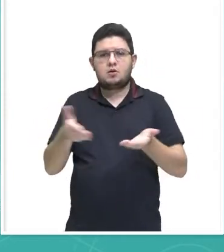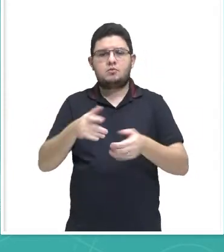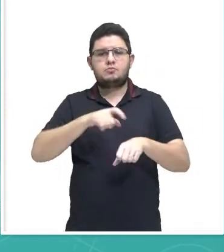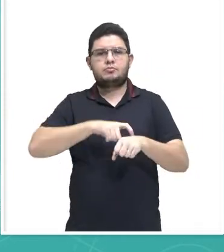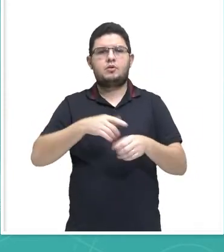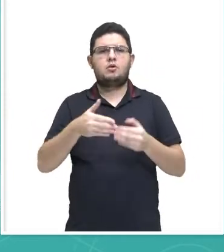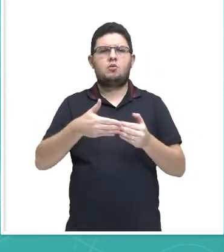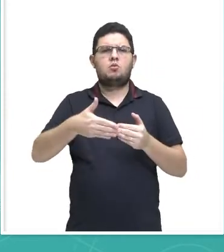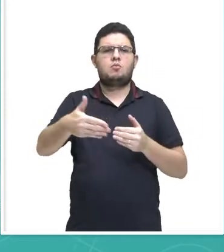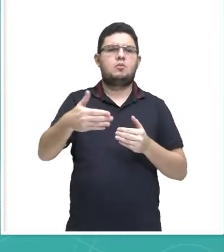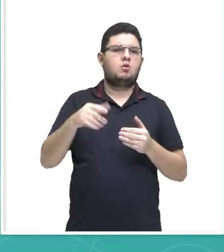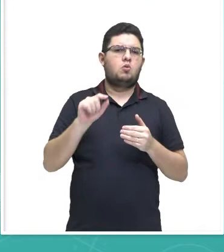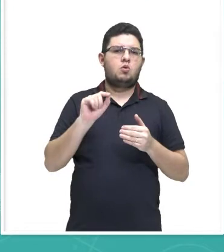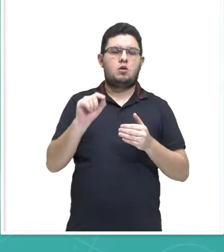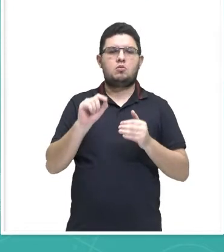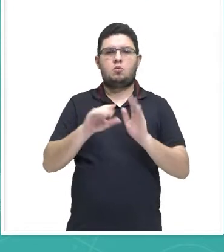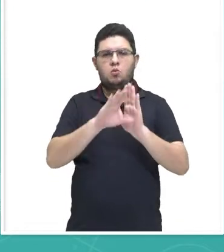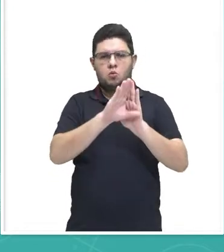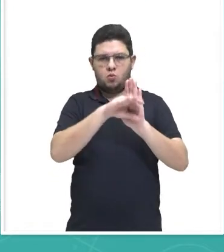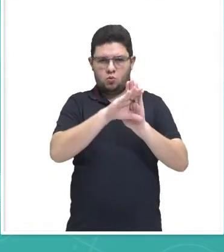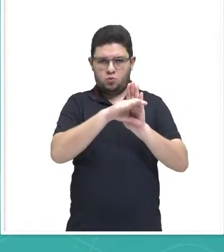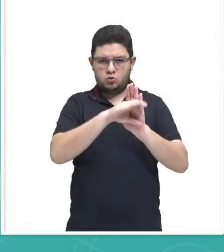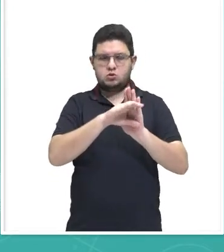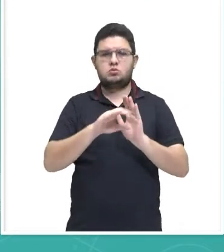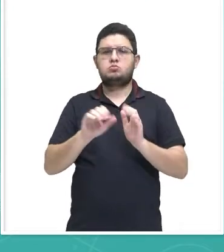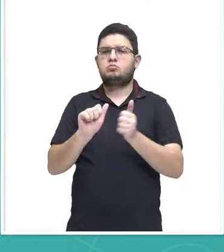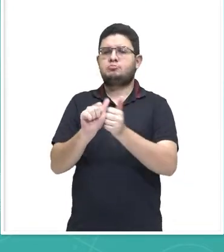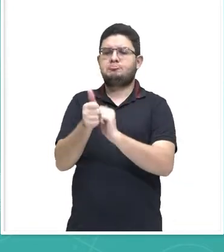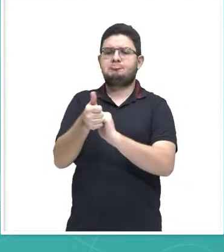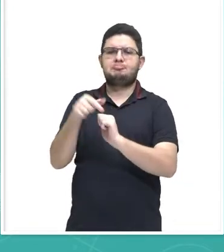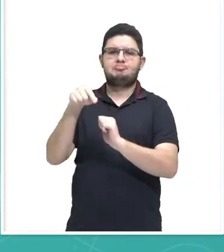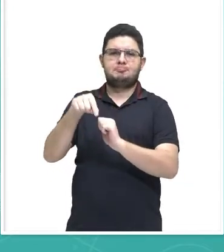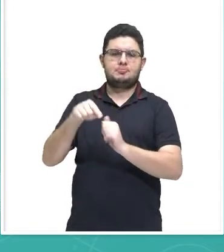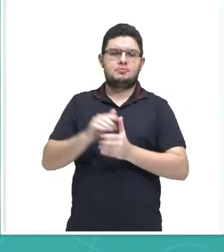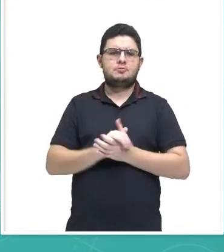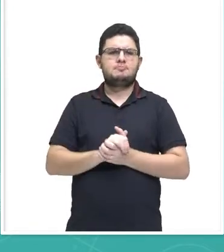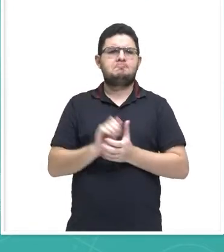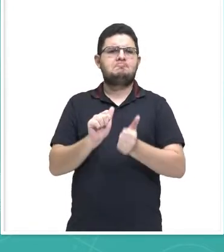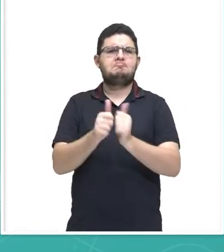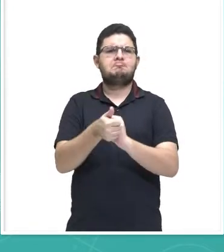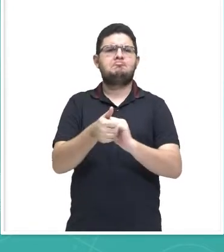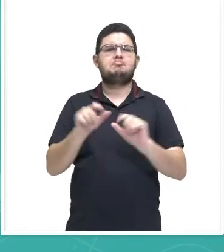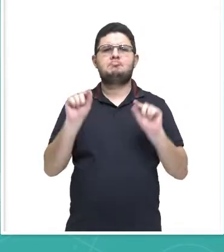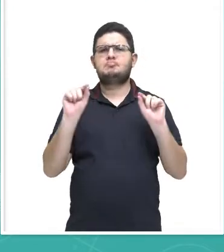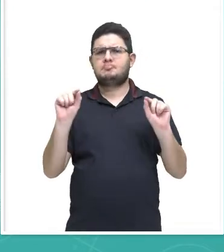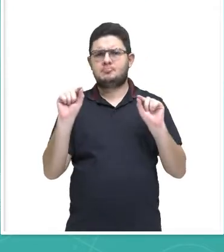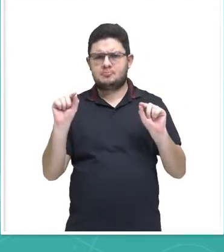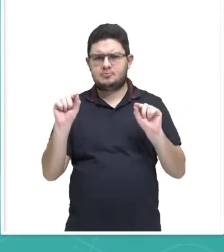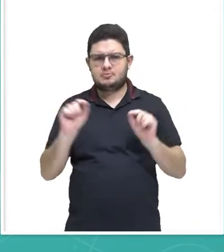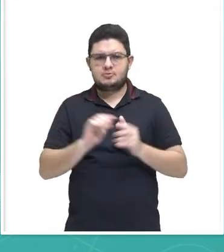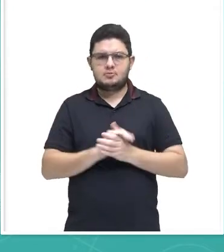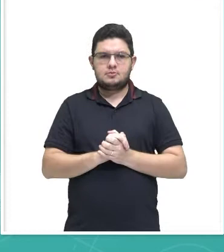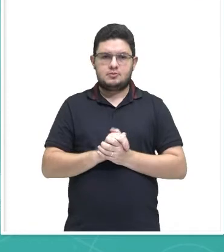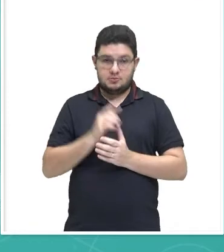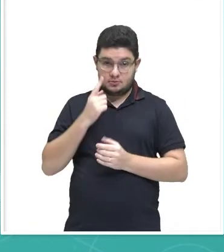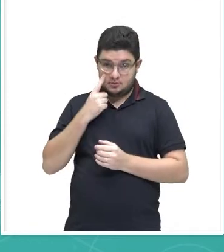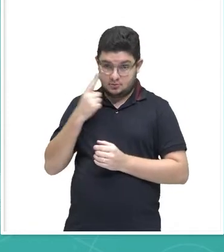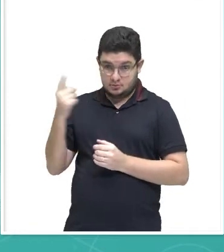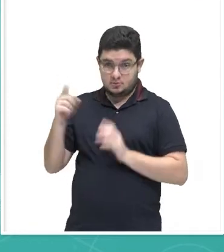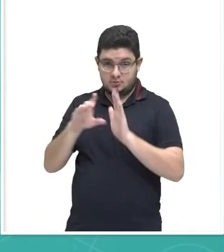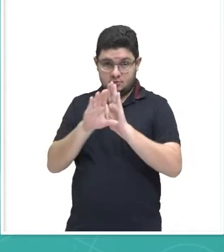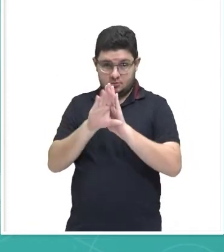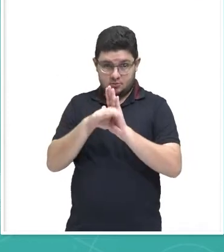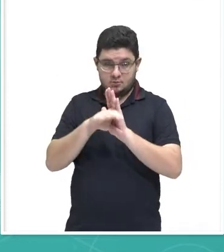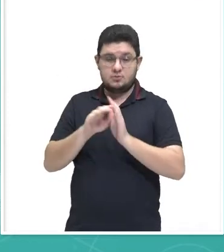pela definição de esporte. Vamos lá? Então, o que seria o esporte? O esporte é uma